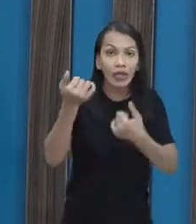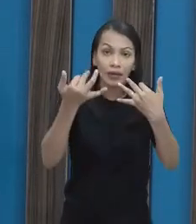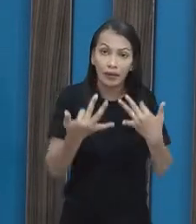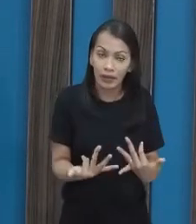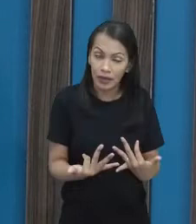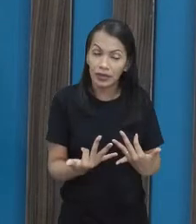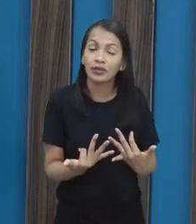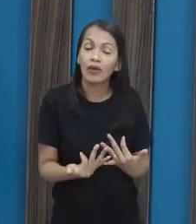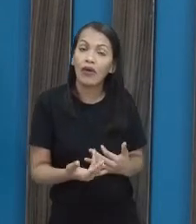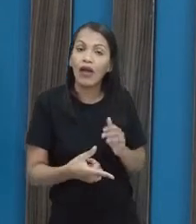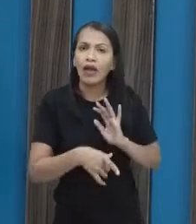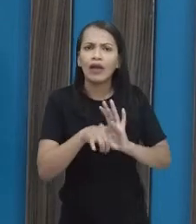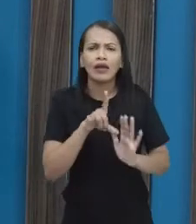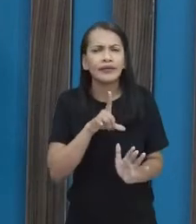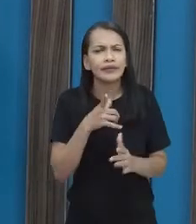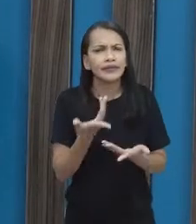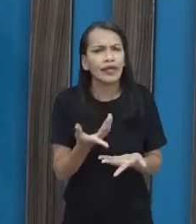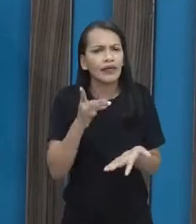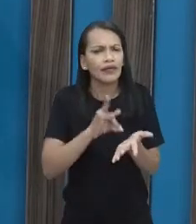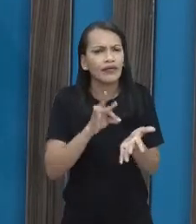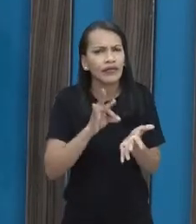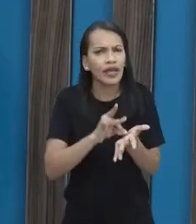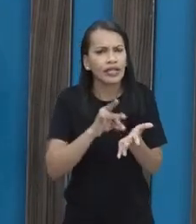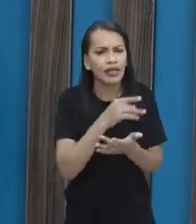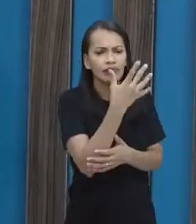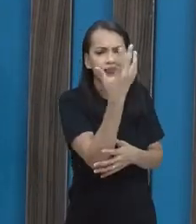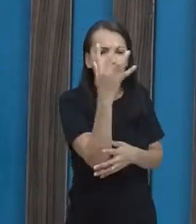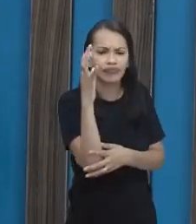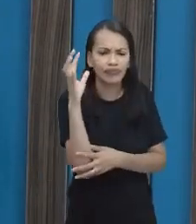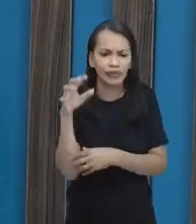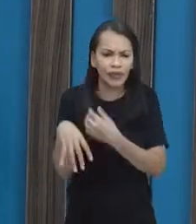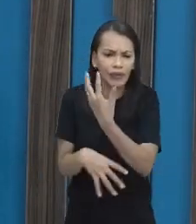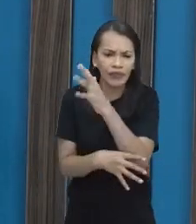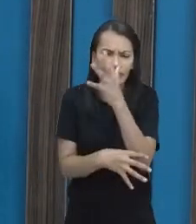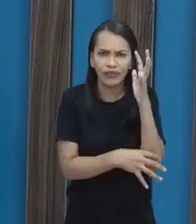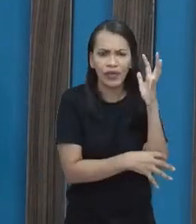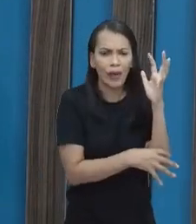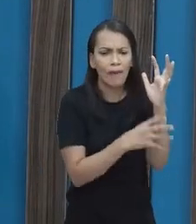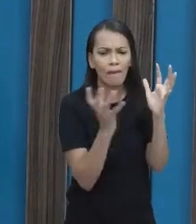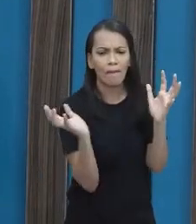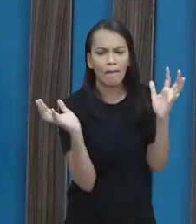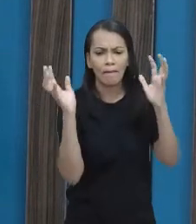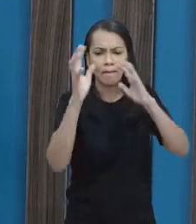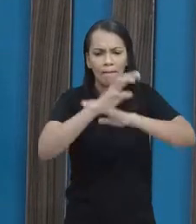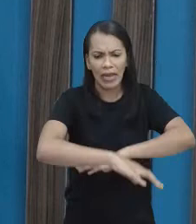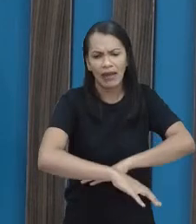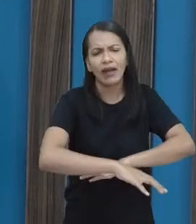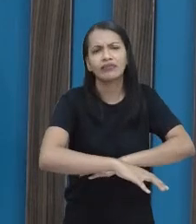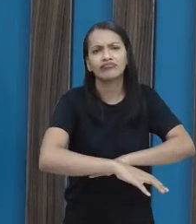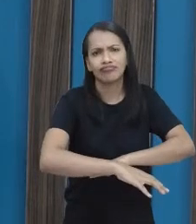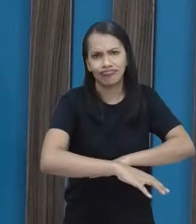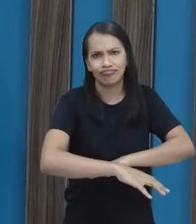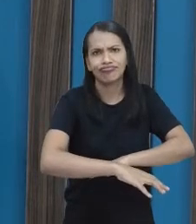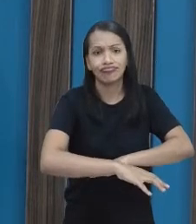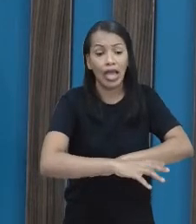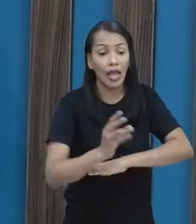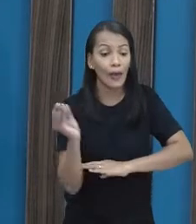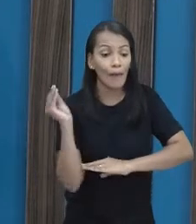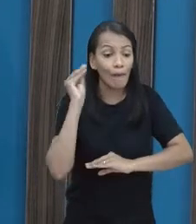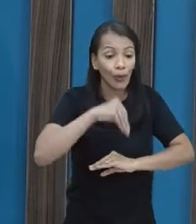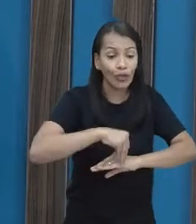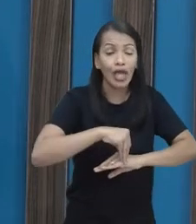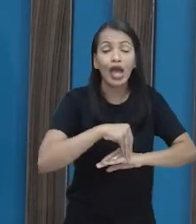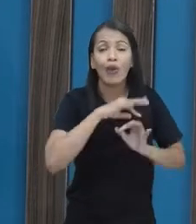que transformar verdadeiras florestas em pasto, né, em criação de gado, já é um grande problema. E